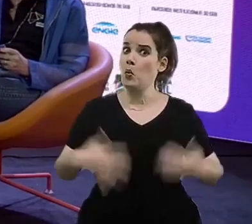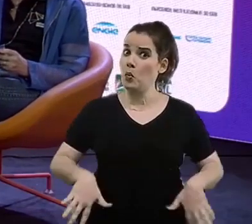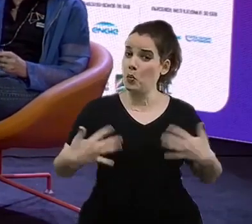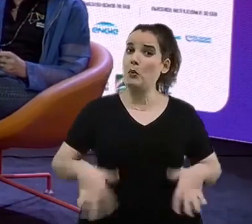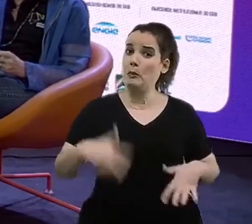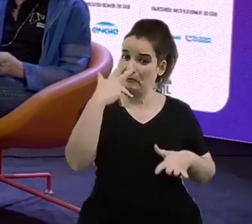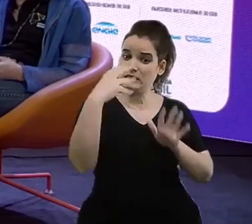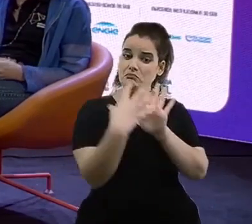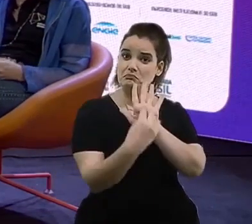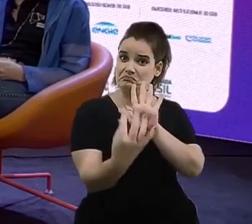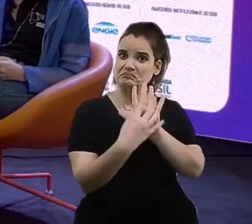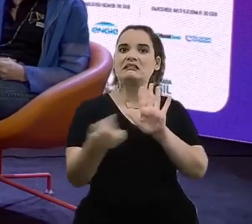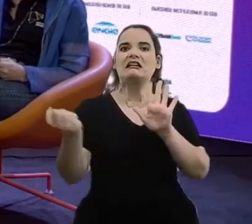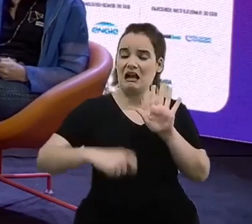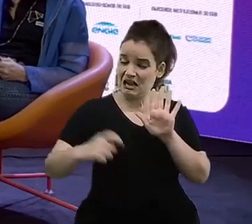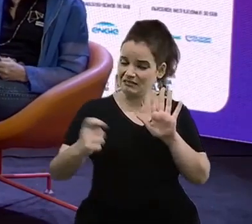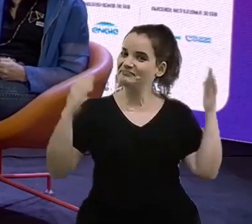né?